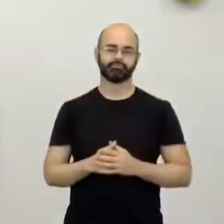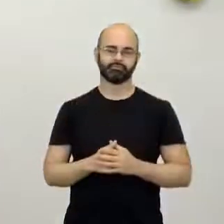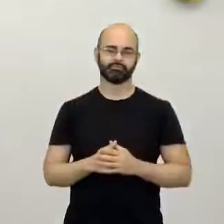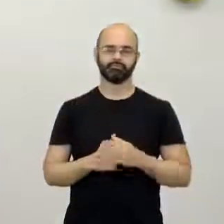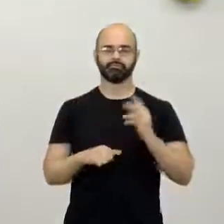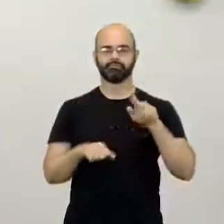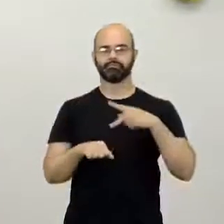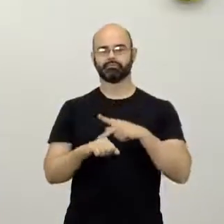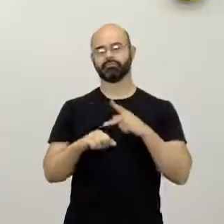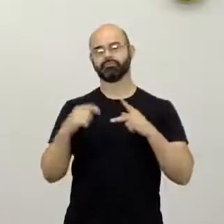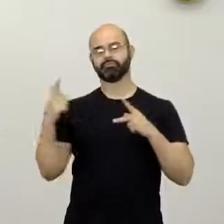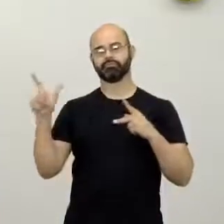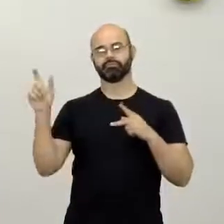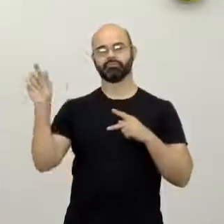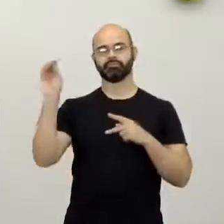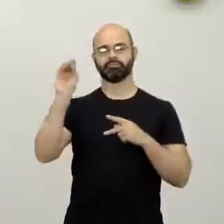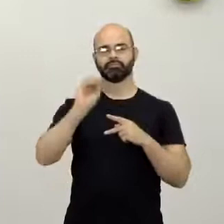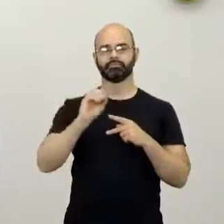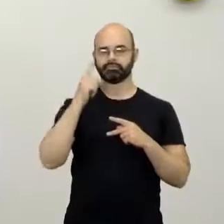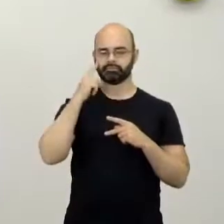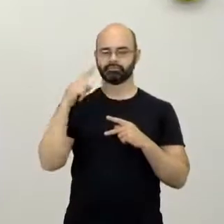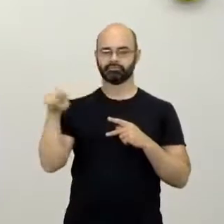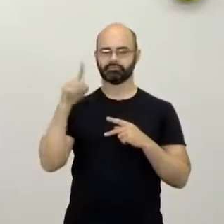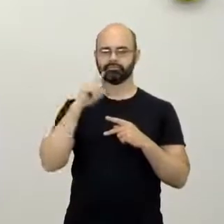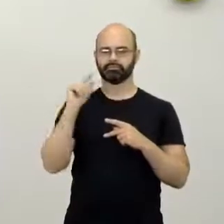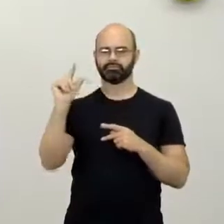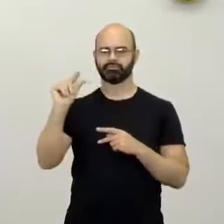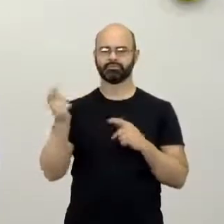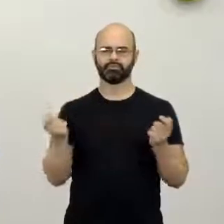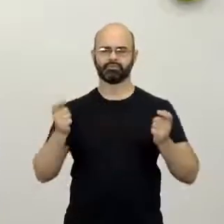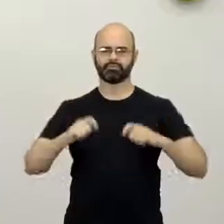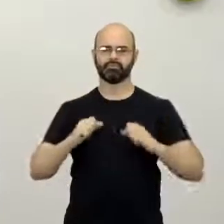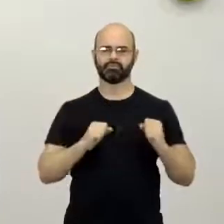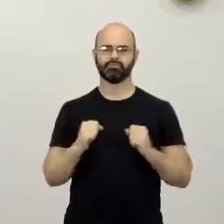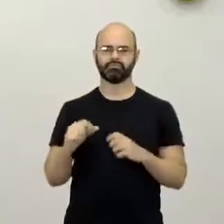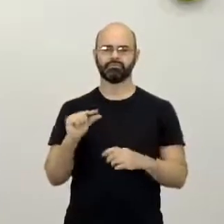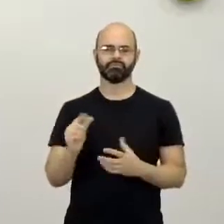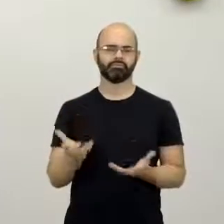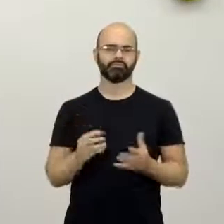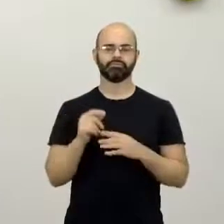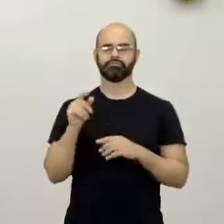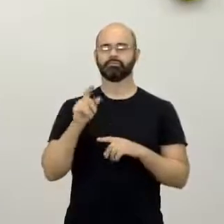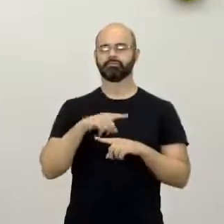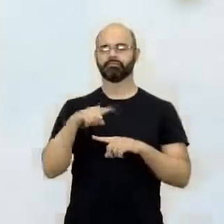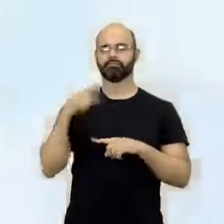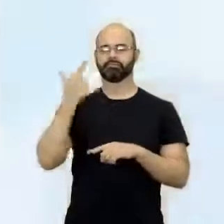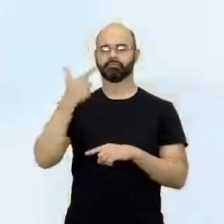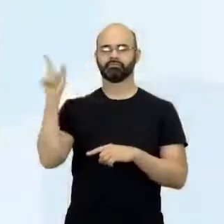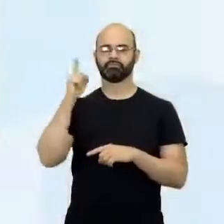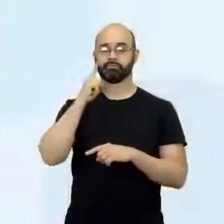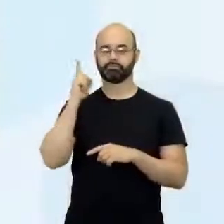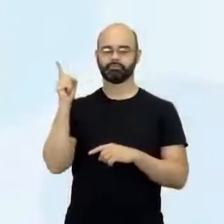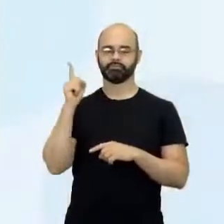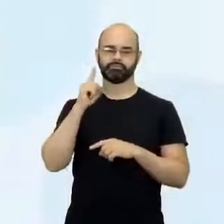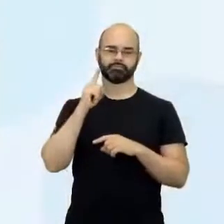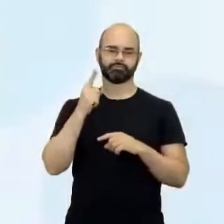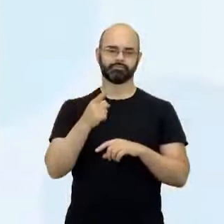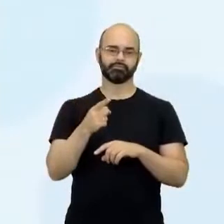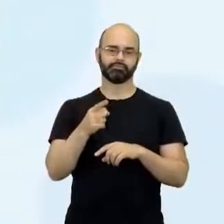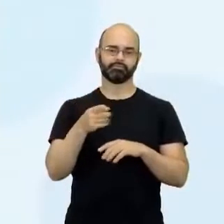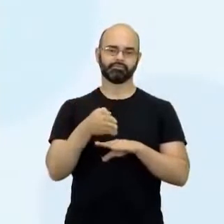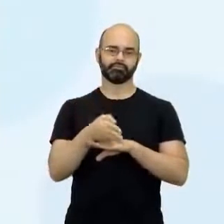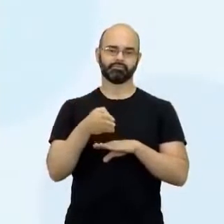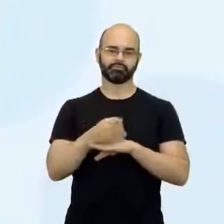outros países, né, o potencial aí é muito baixo. Na próxima tem um gráfico mostrando aí a participação relativa dos